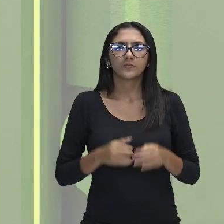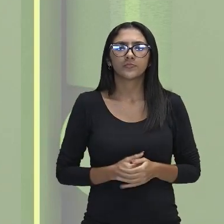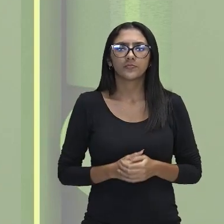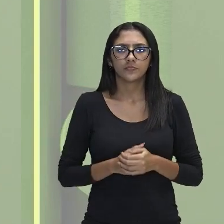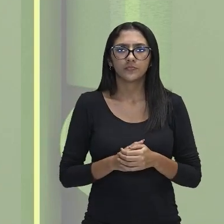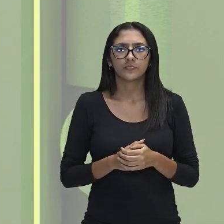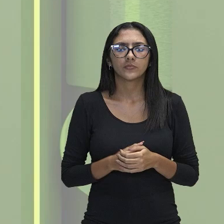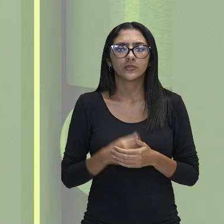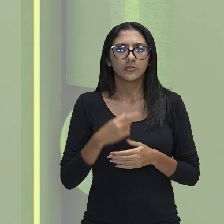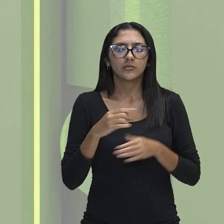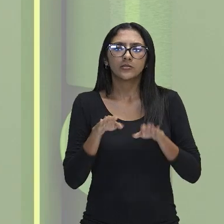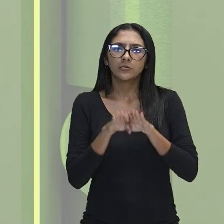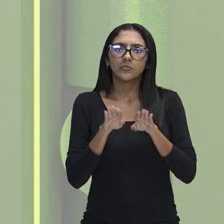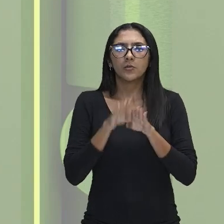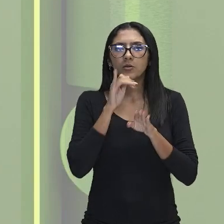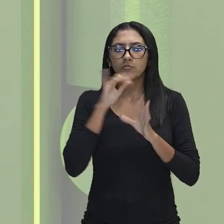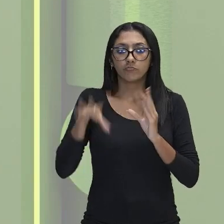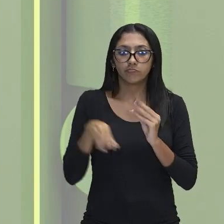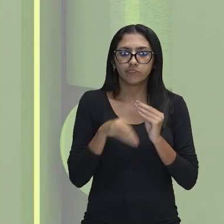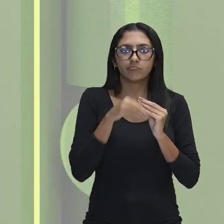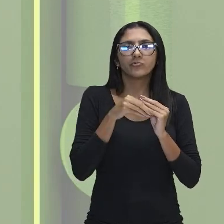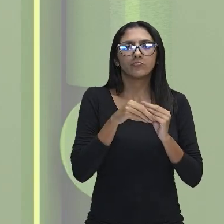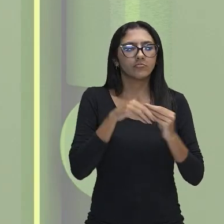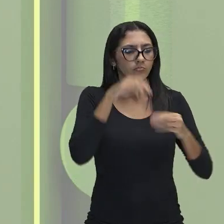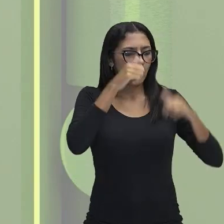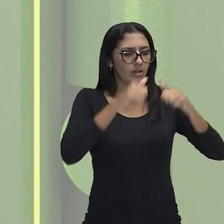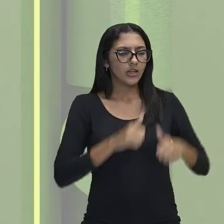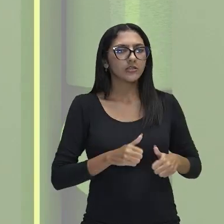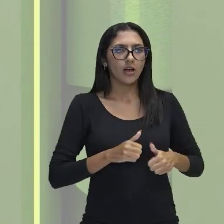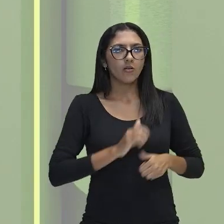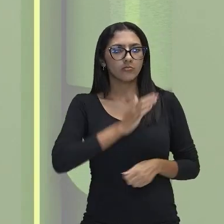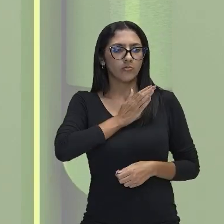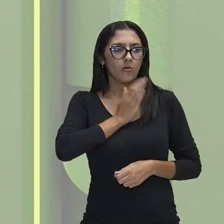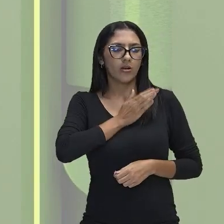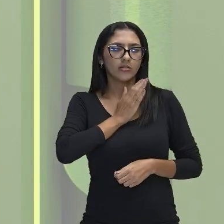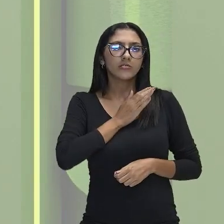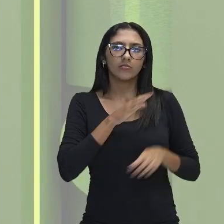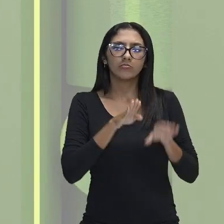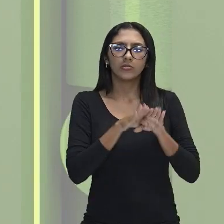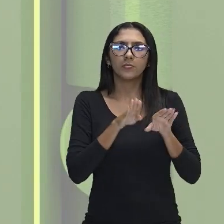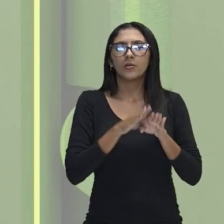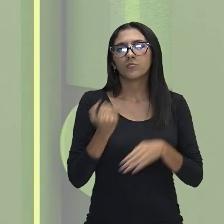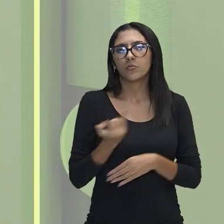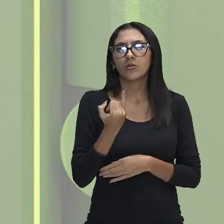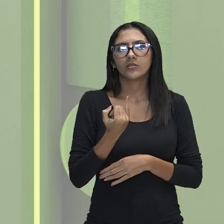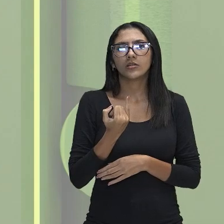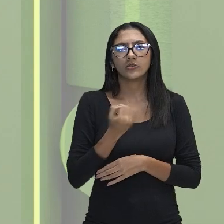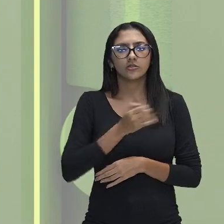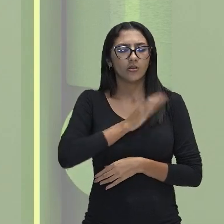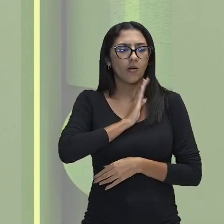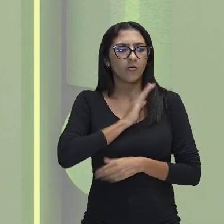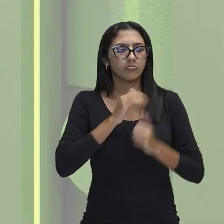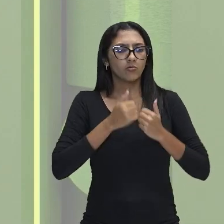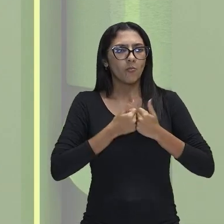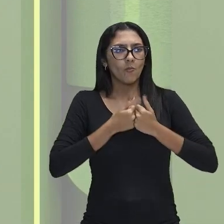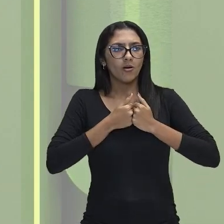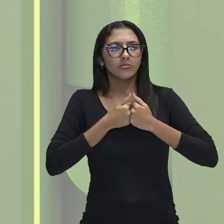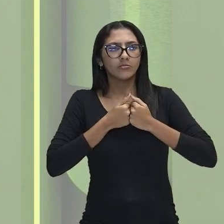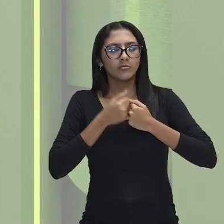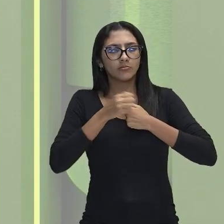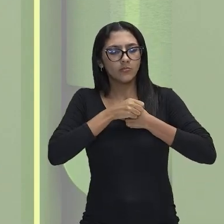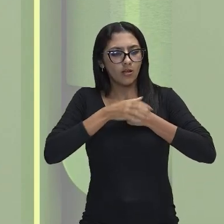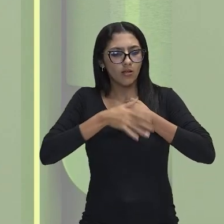inserir nos seus exames de rotina, né, o cuidado com o seu coração, que é um órgão tão importante, que faz